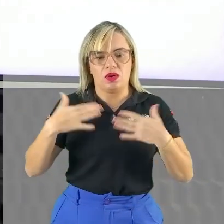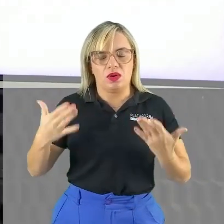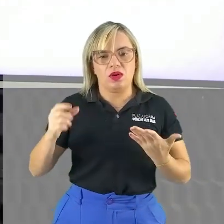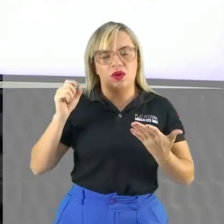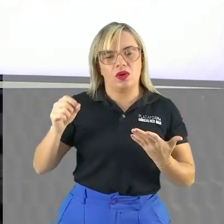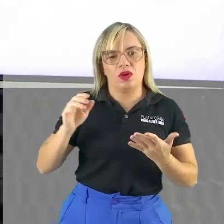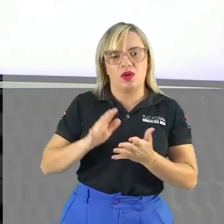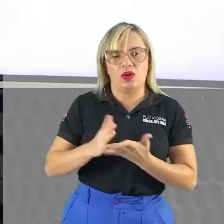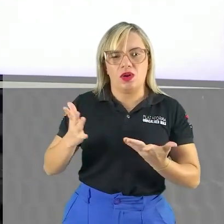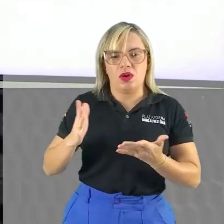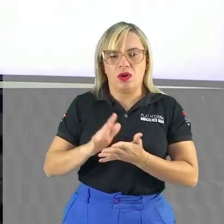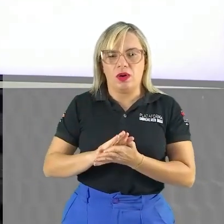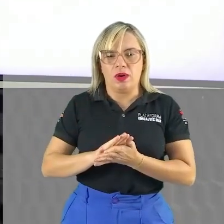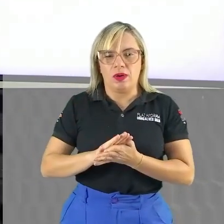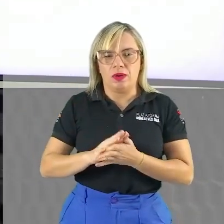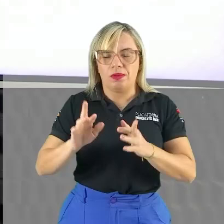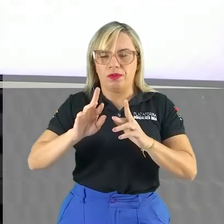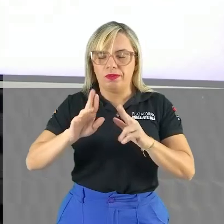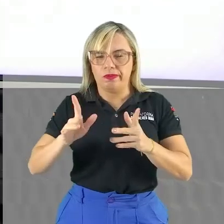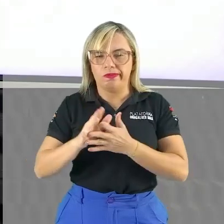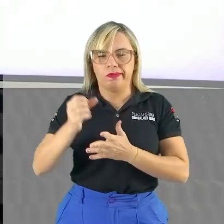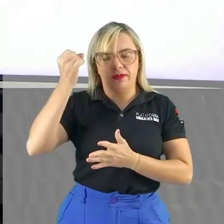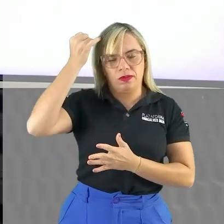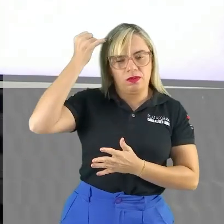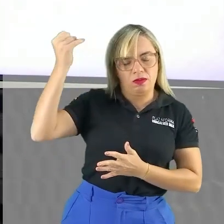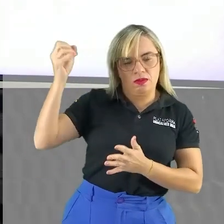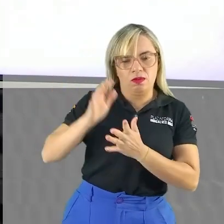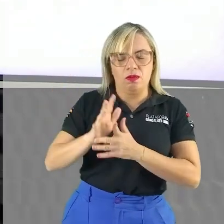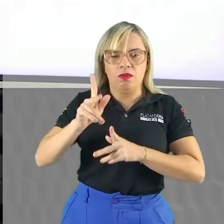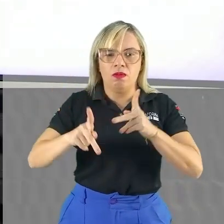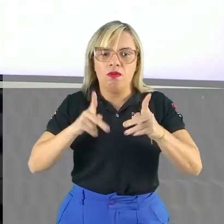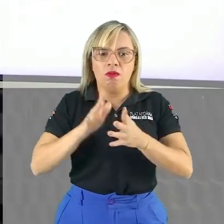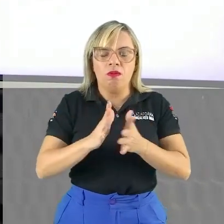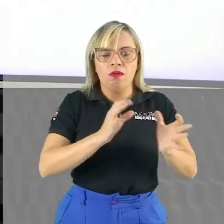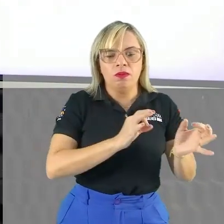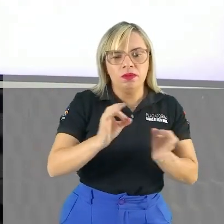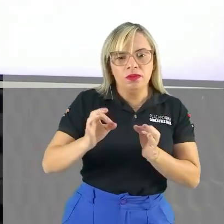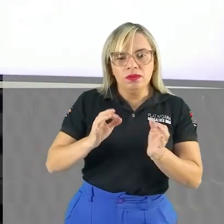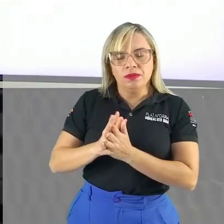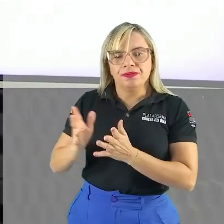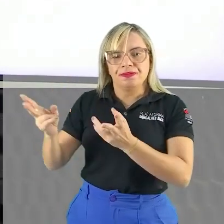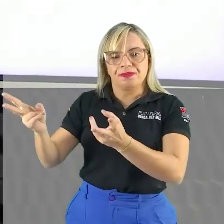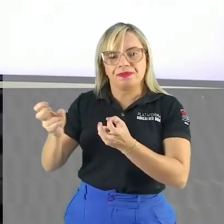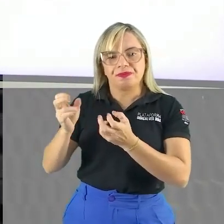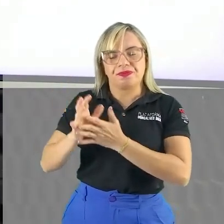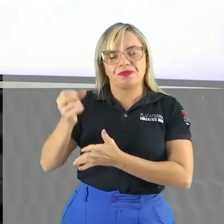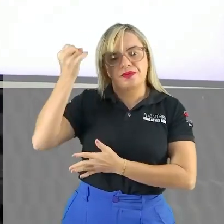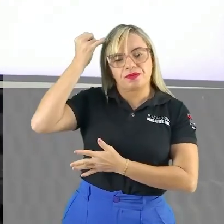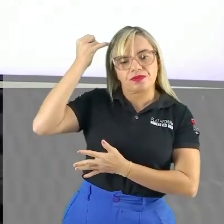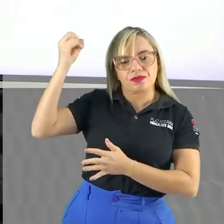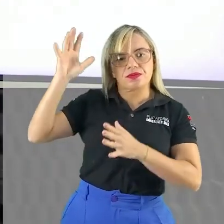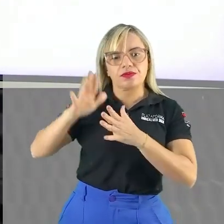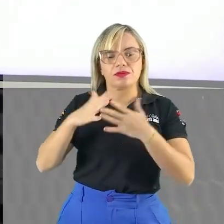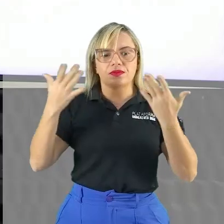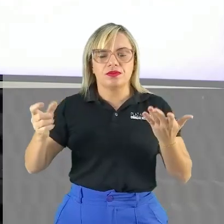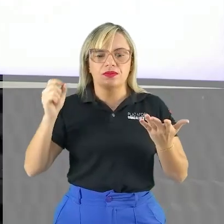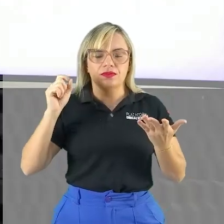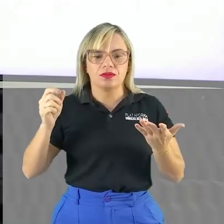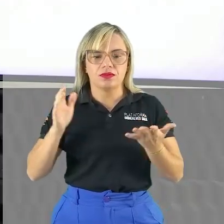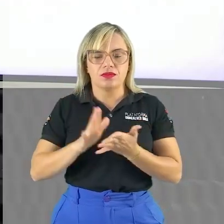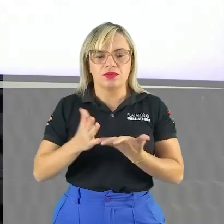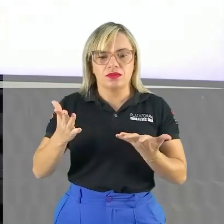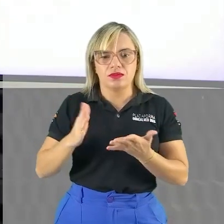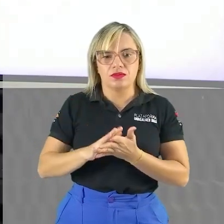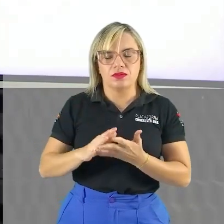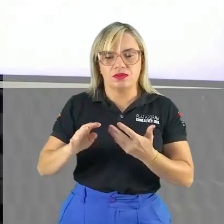né, fora de qualquer ideia de civilização. Então percebam que a ideia de tirar